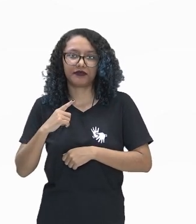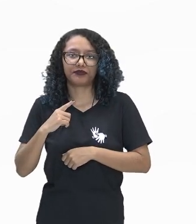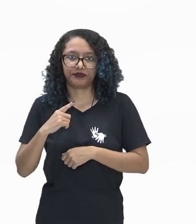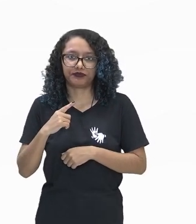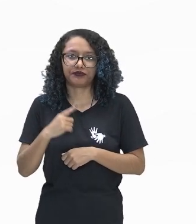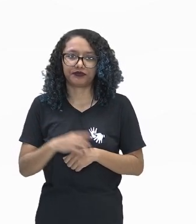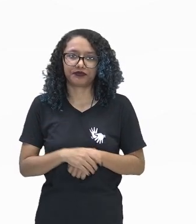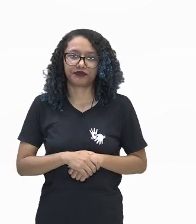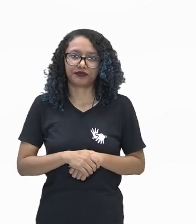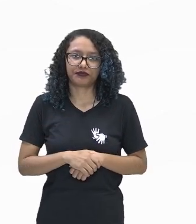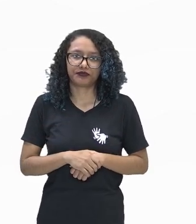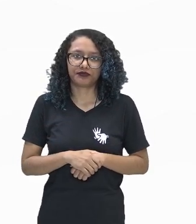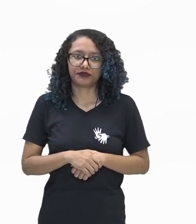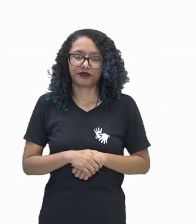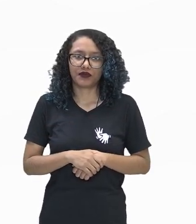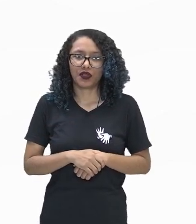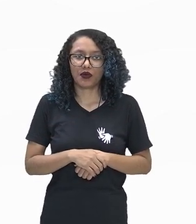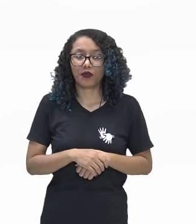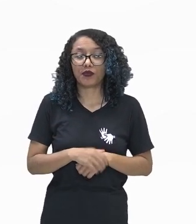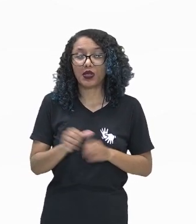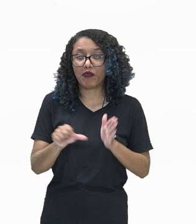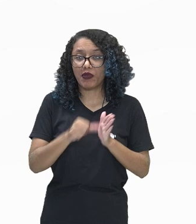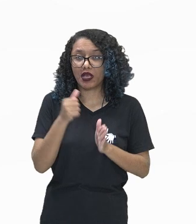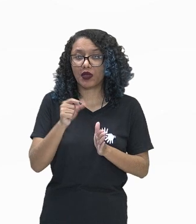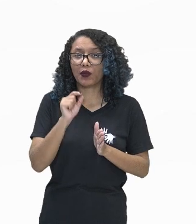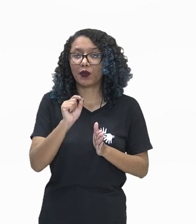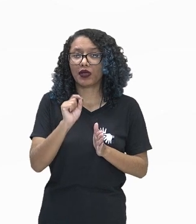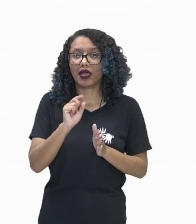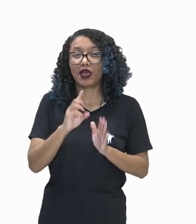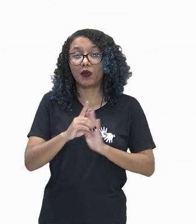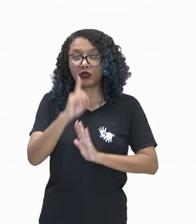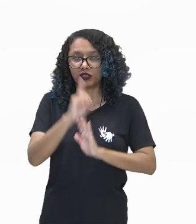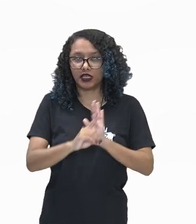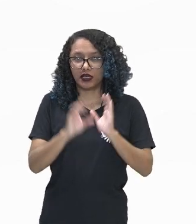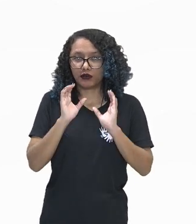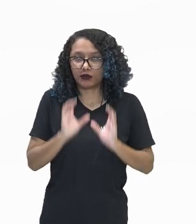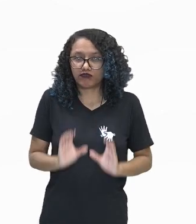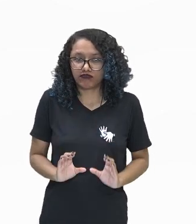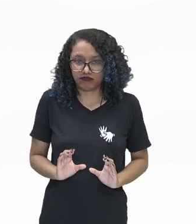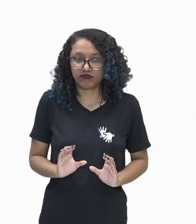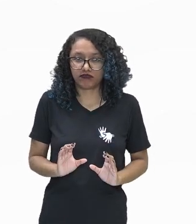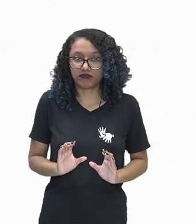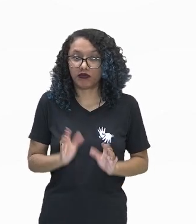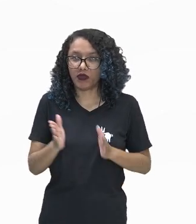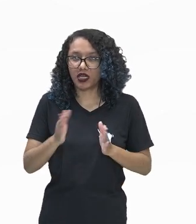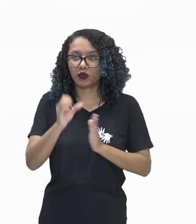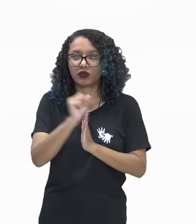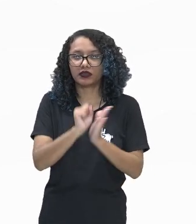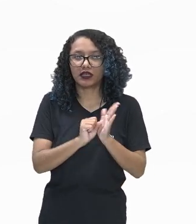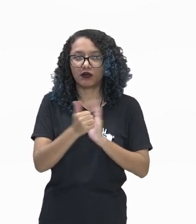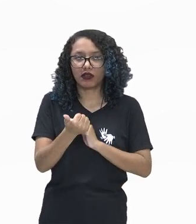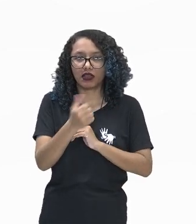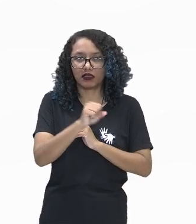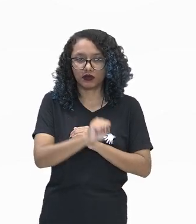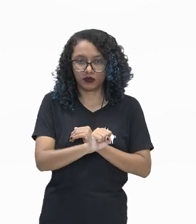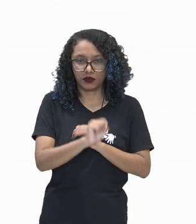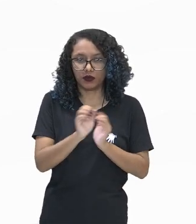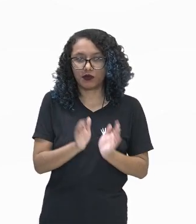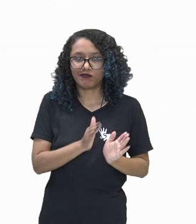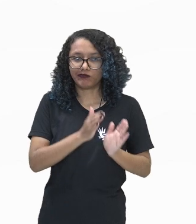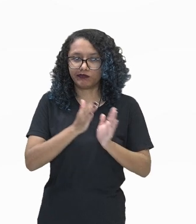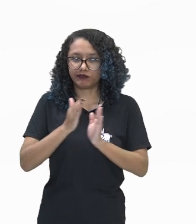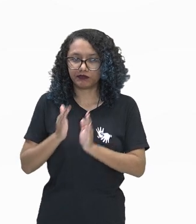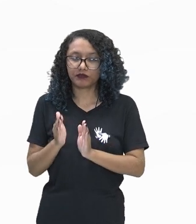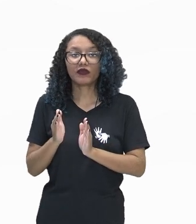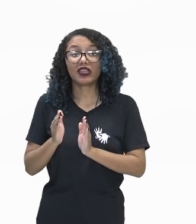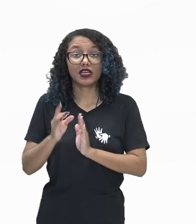nós temos os direitos civis, né, no século XVIII, depois vieram